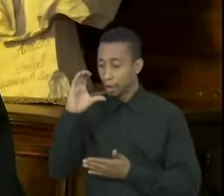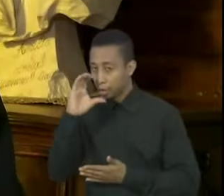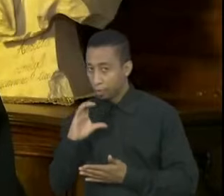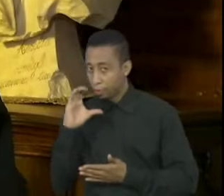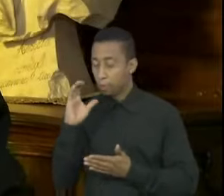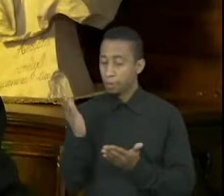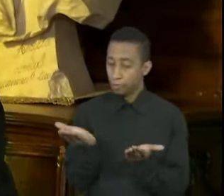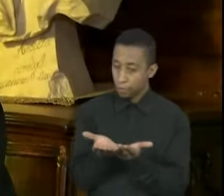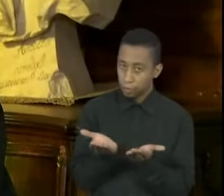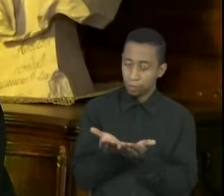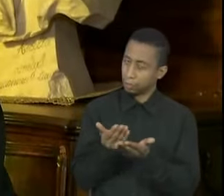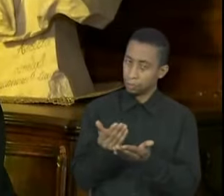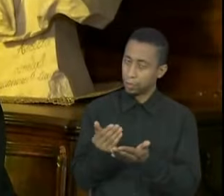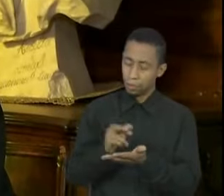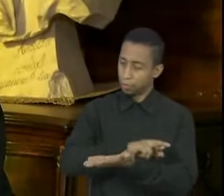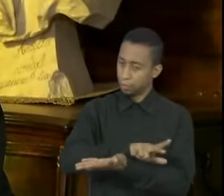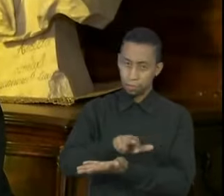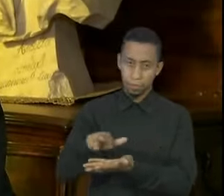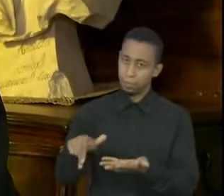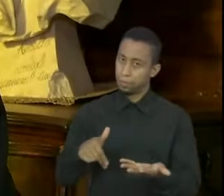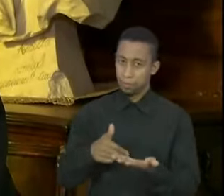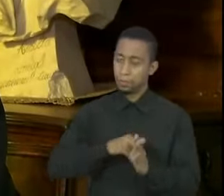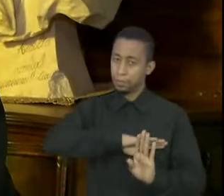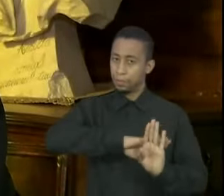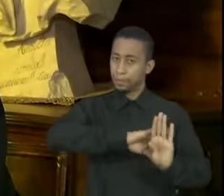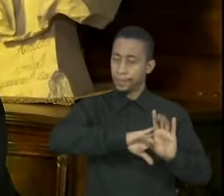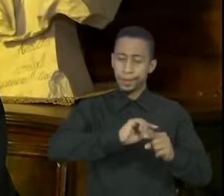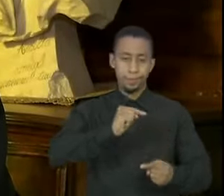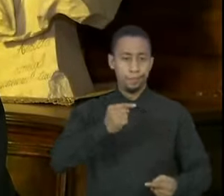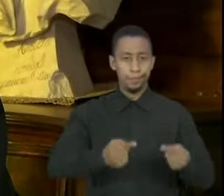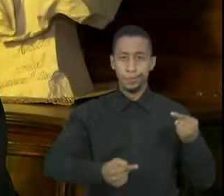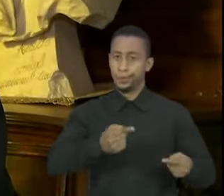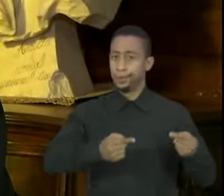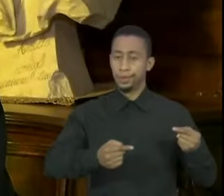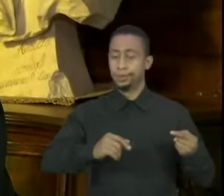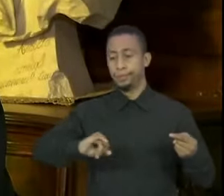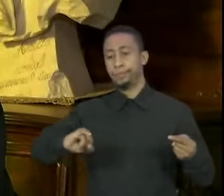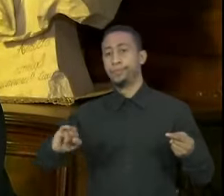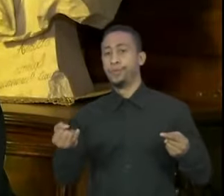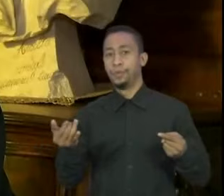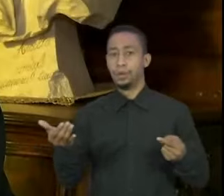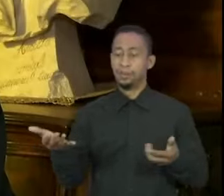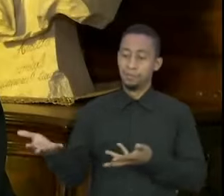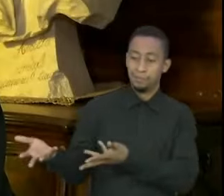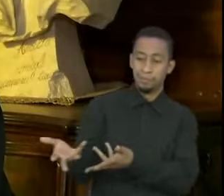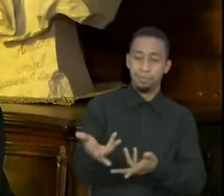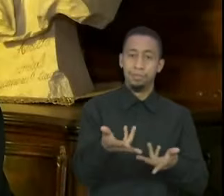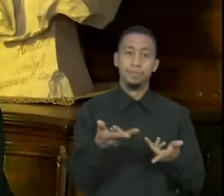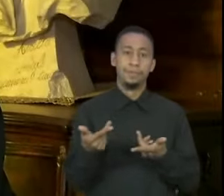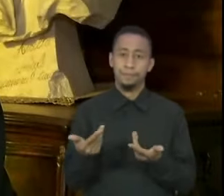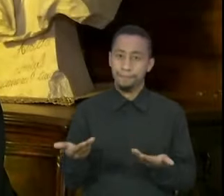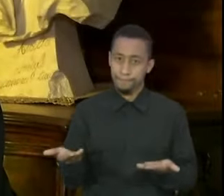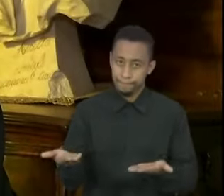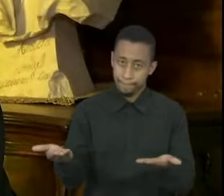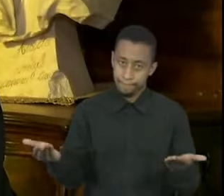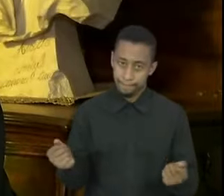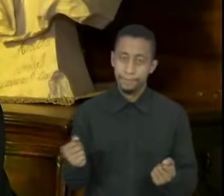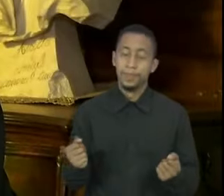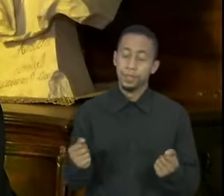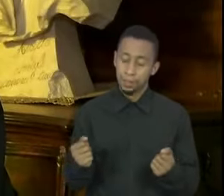seja a igreja esteja sendo instrumentalizada em função de postura política em função de energia política